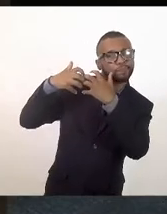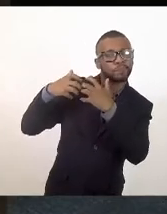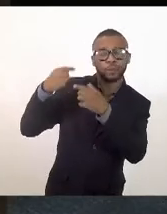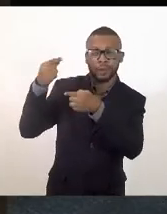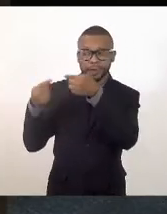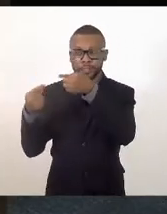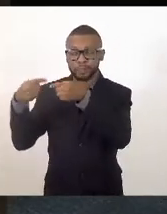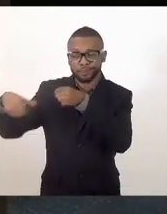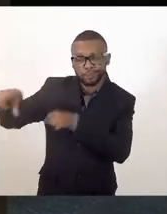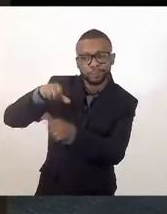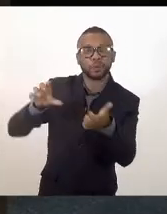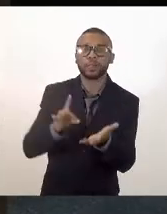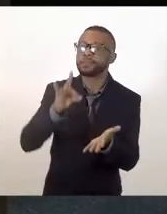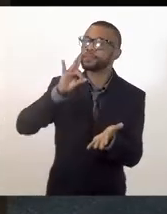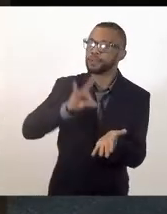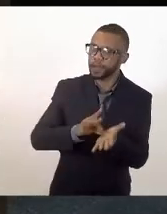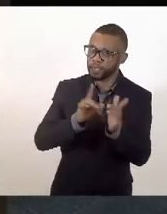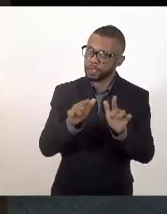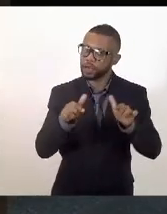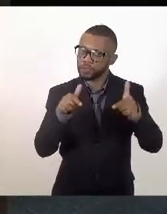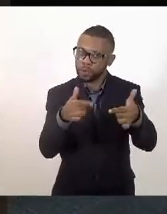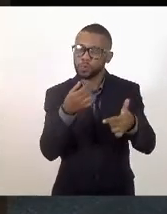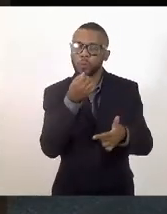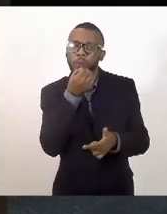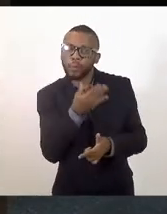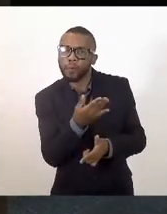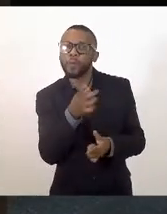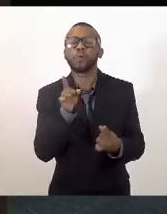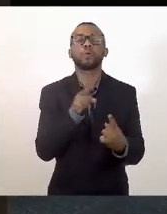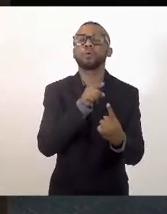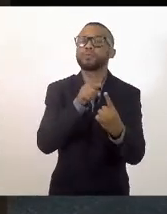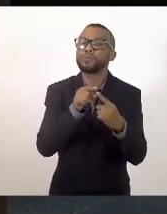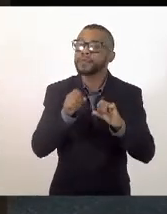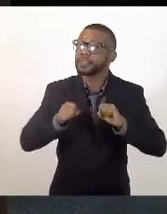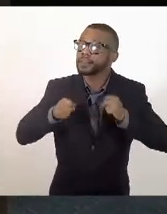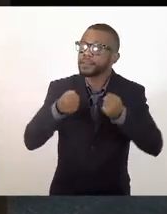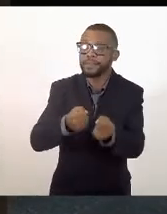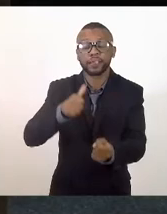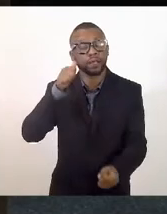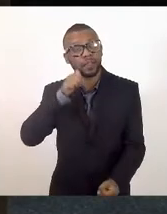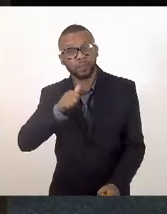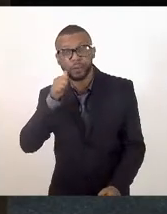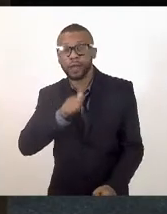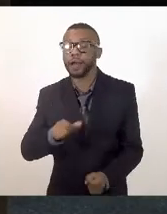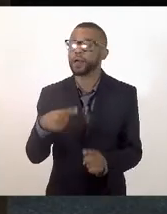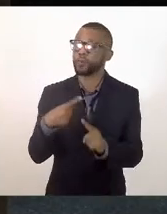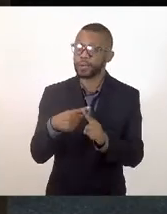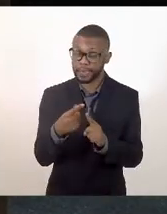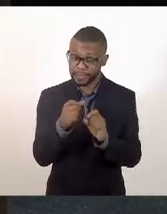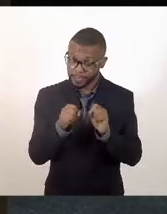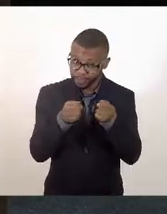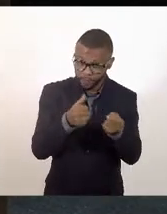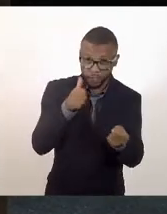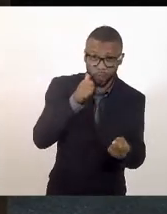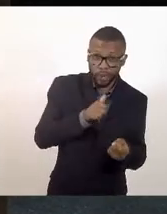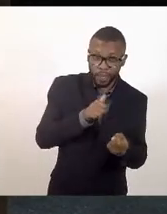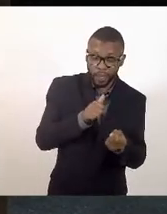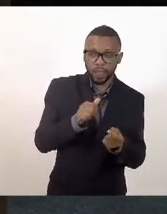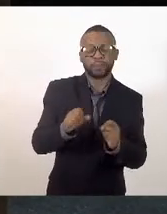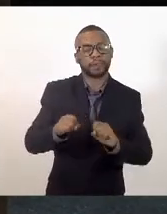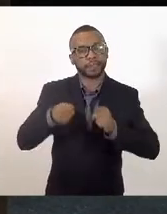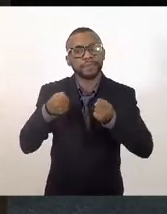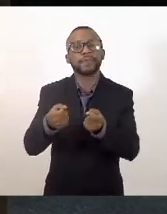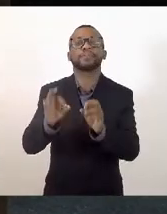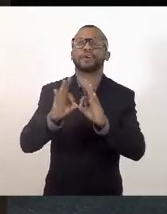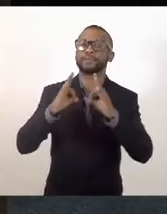essas ações efetivas e defendendo as mulheres, porque defender as mulheres é defender a família e, por via de